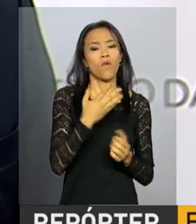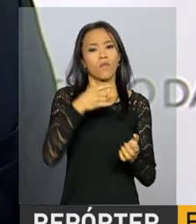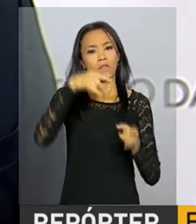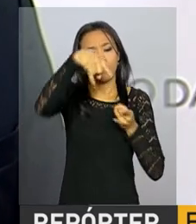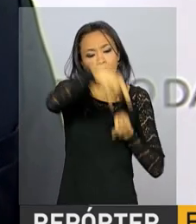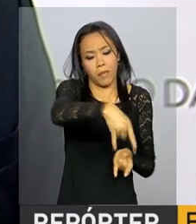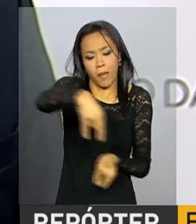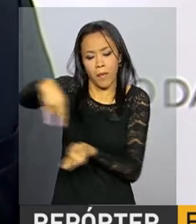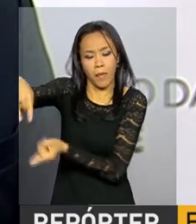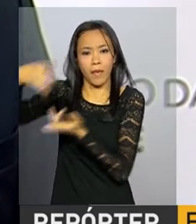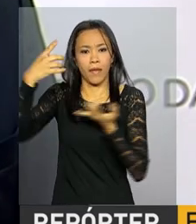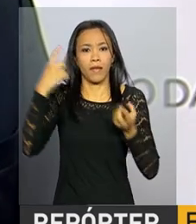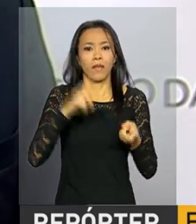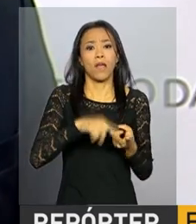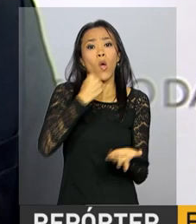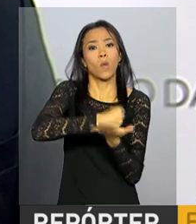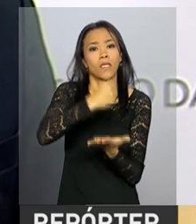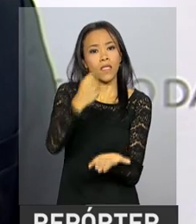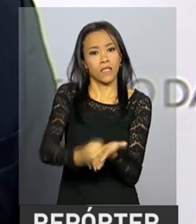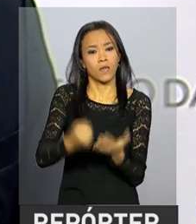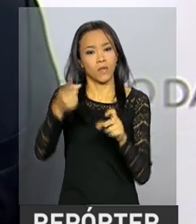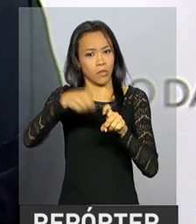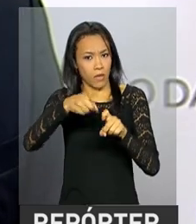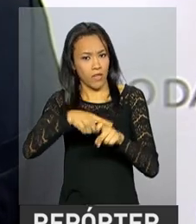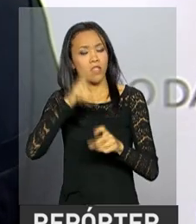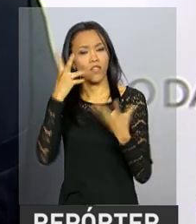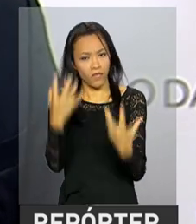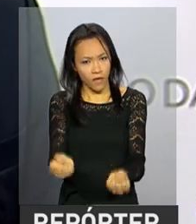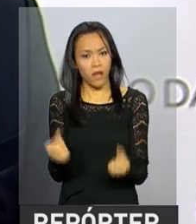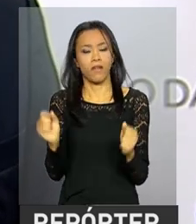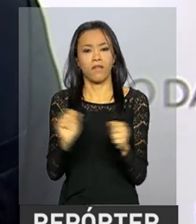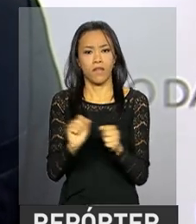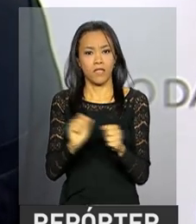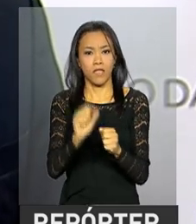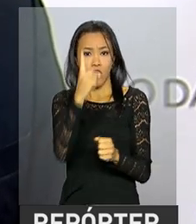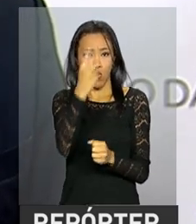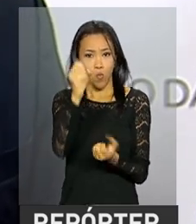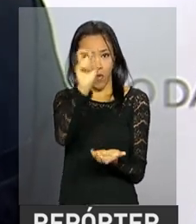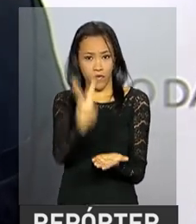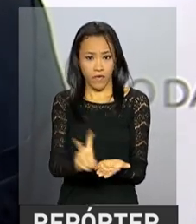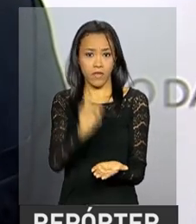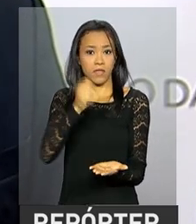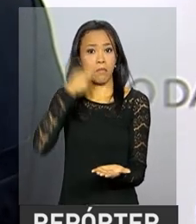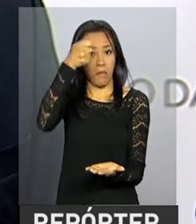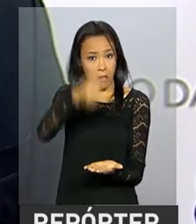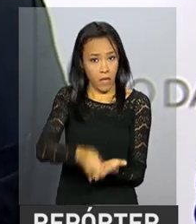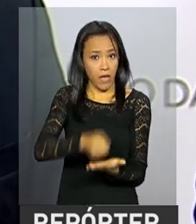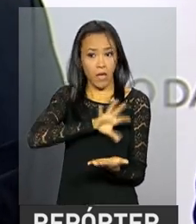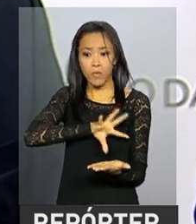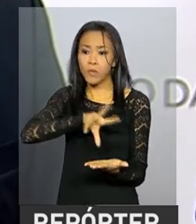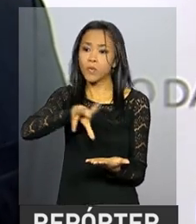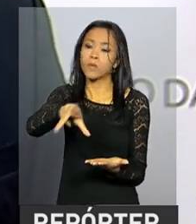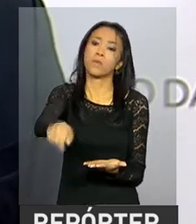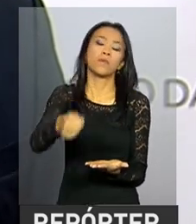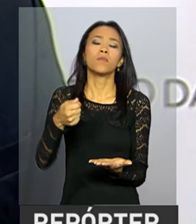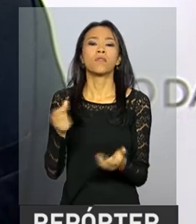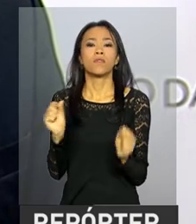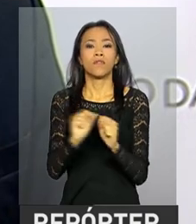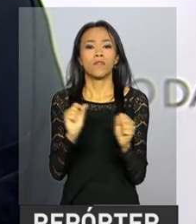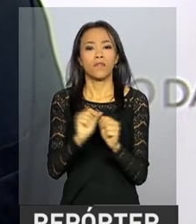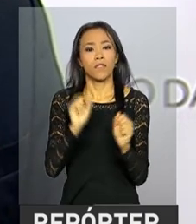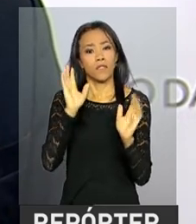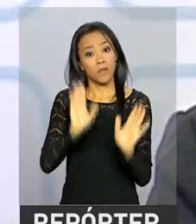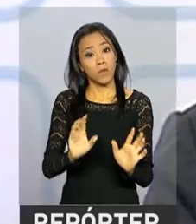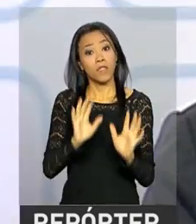novas contratações contratação de médicos Nós faremos o recimento em parcela único e Pagaremos por toda a produção apresentada ao